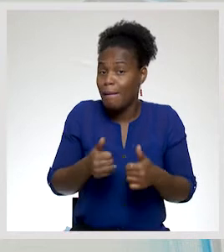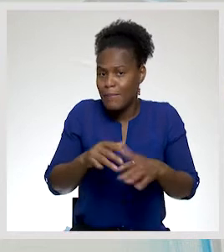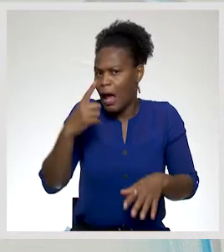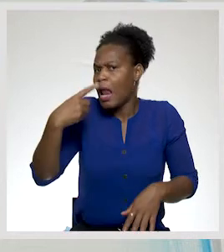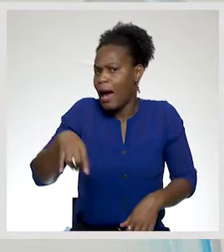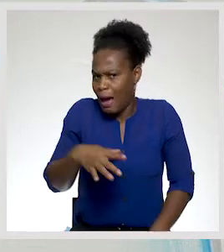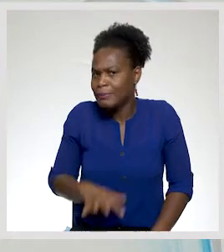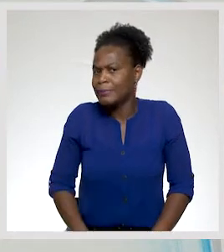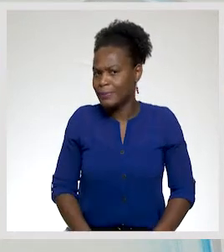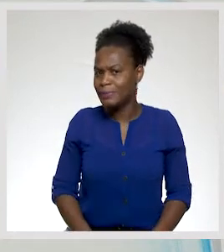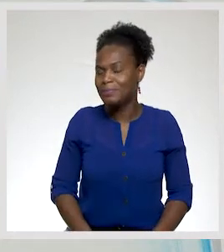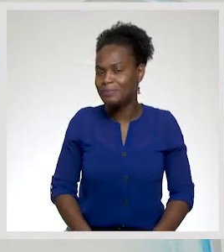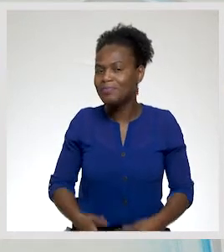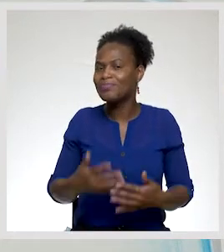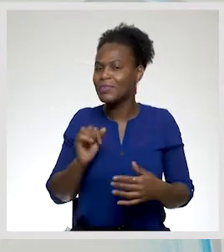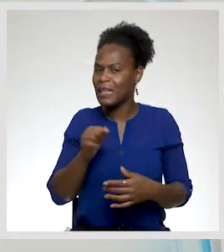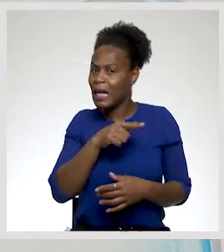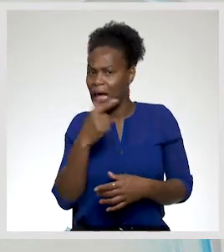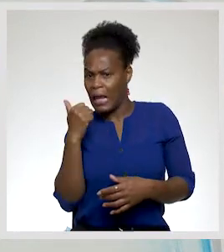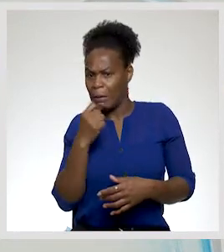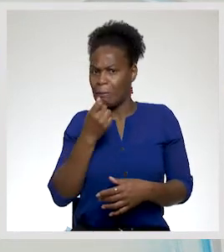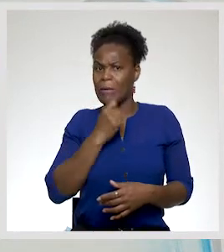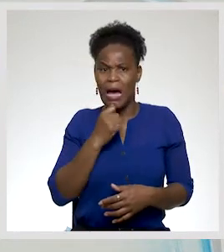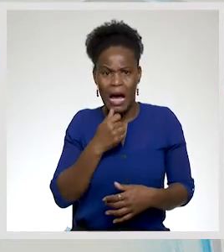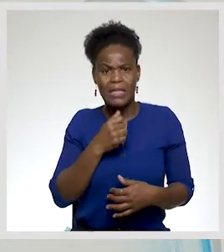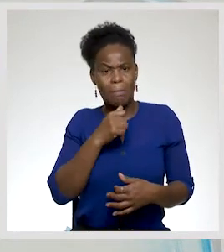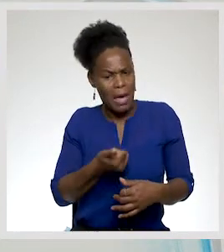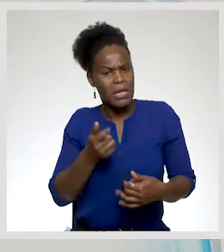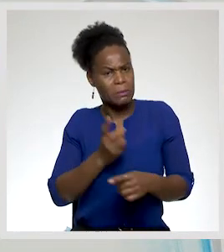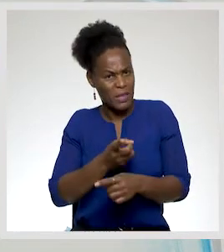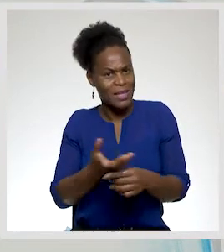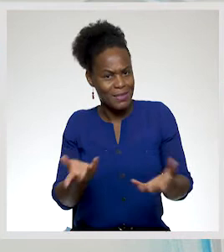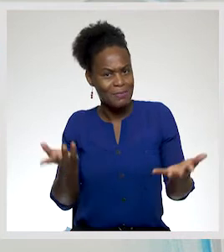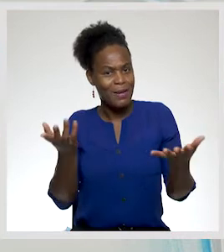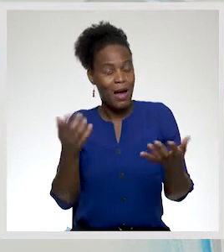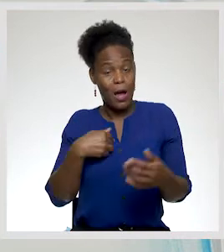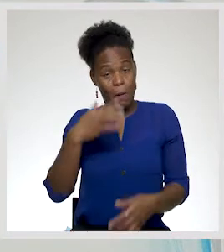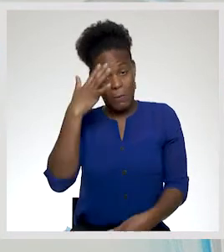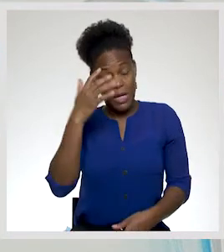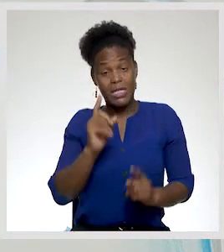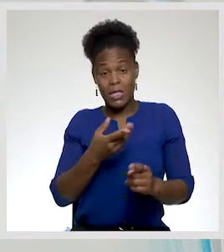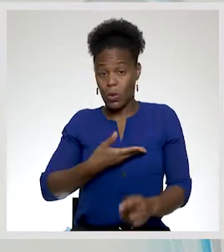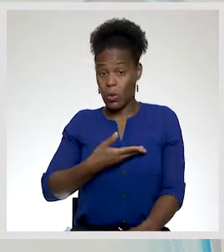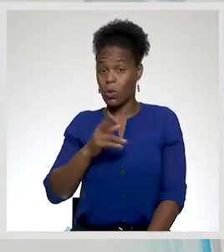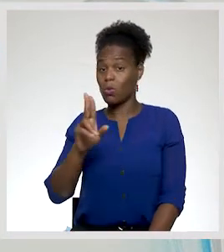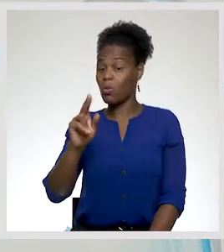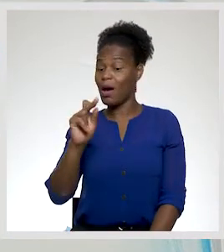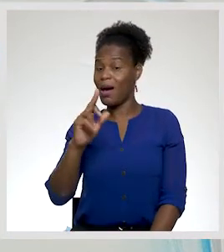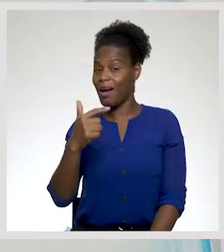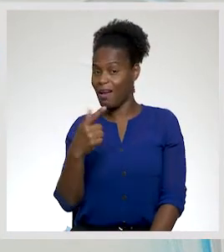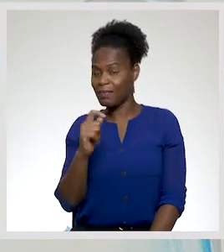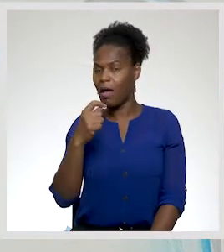que lápis, hein, meninos? Ele perde a paciência mesmo. Eu acho que o Duarte tem